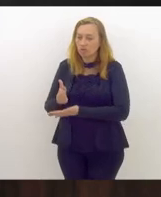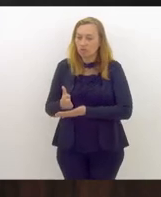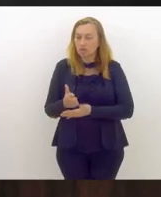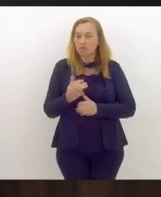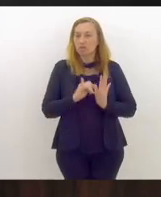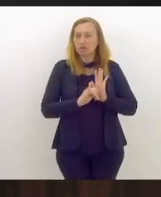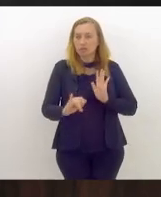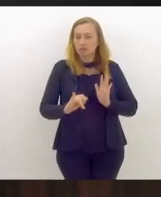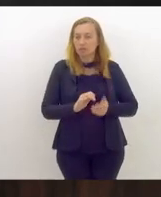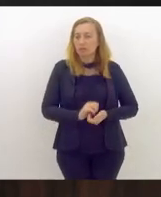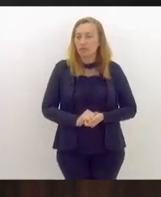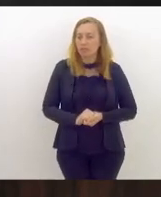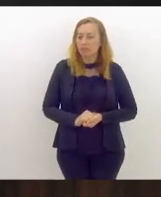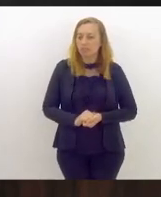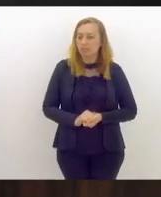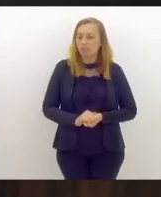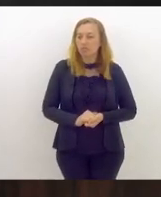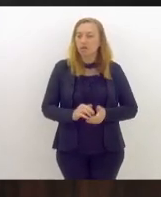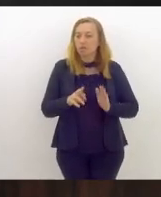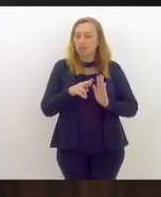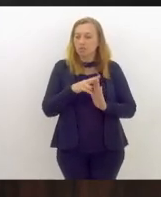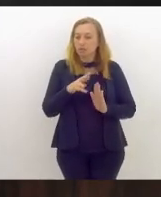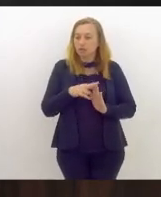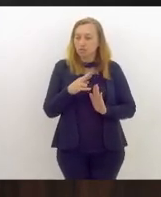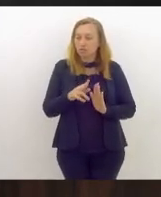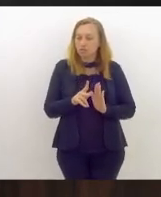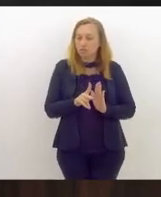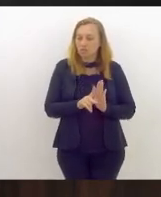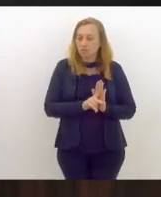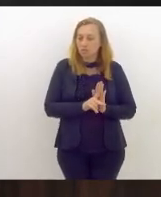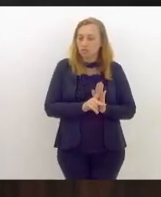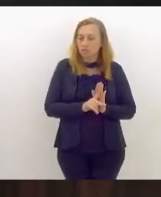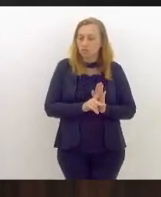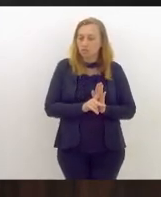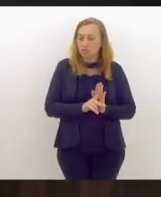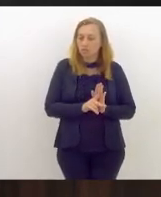vai à promulgação. Projeto de resolução